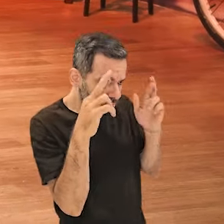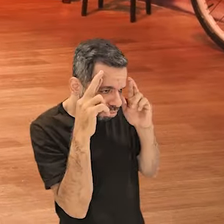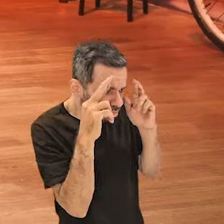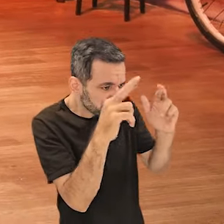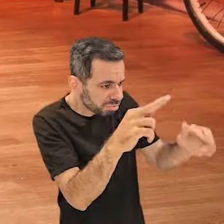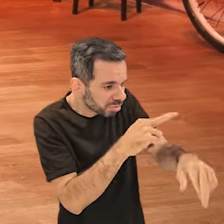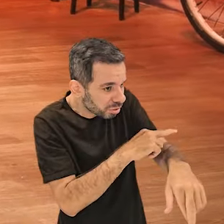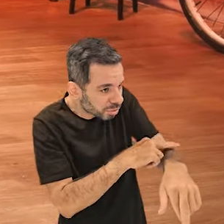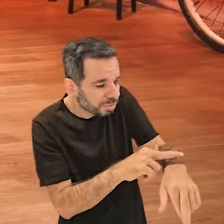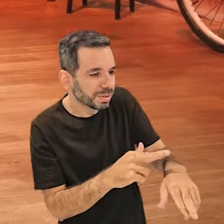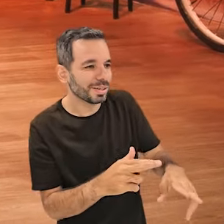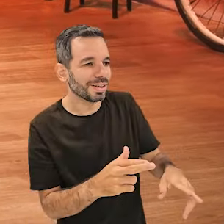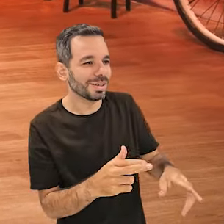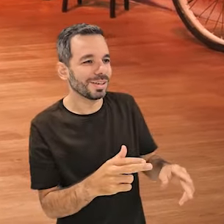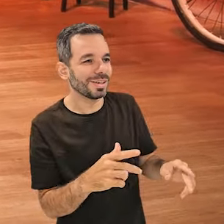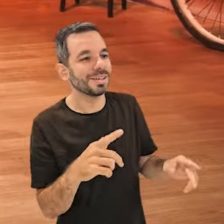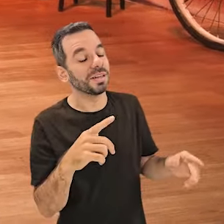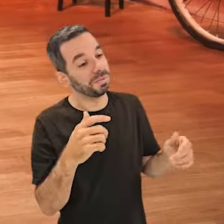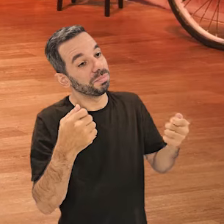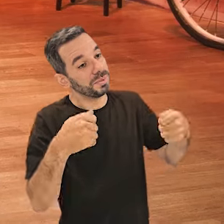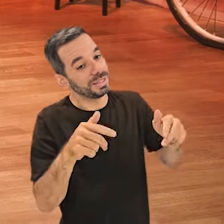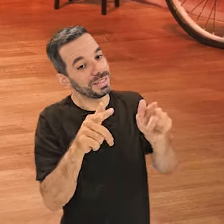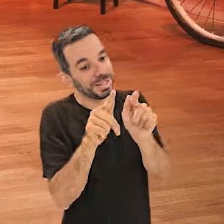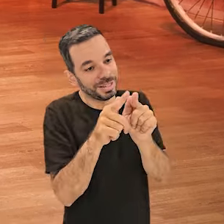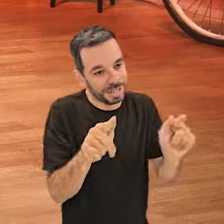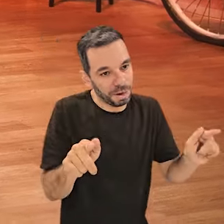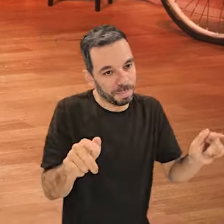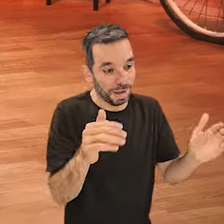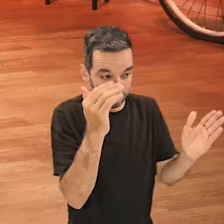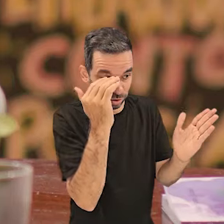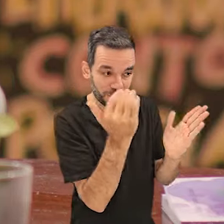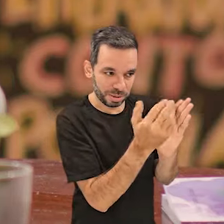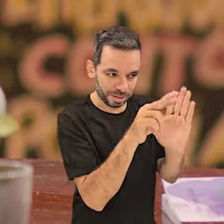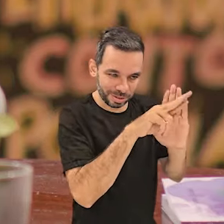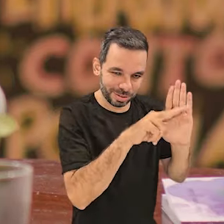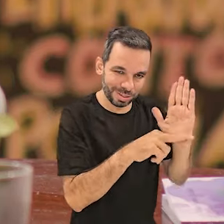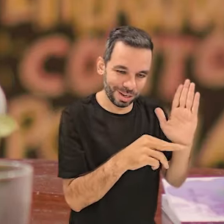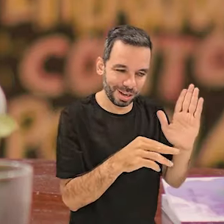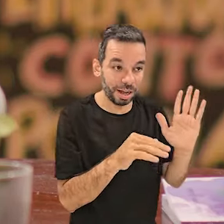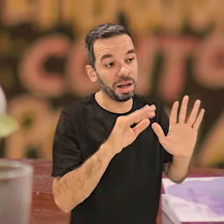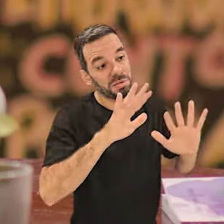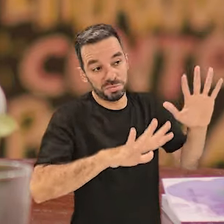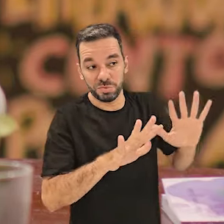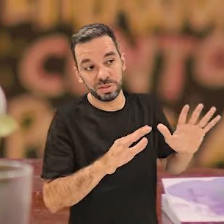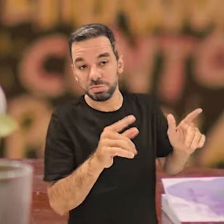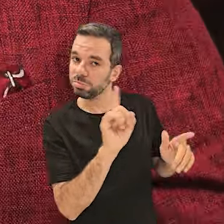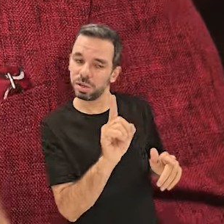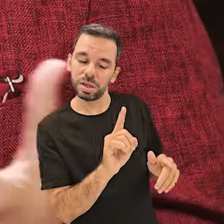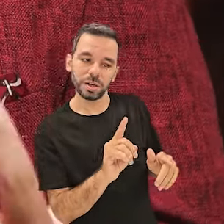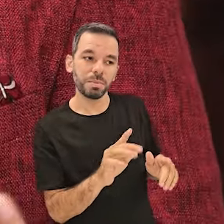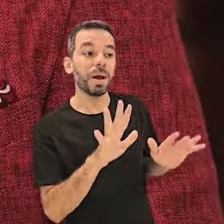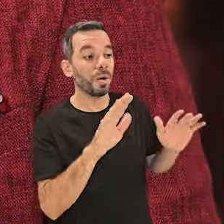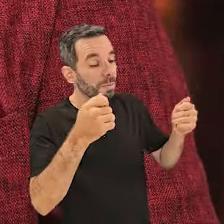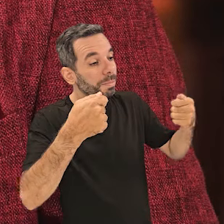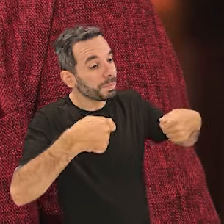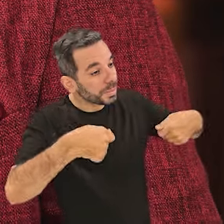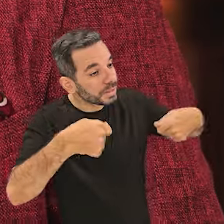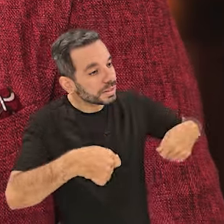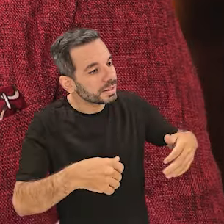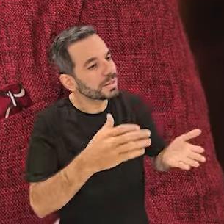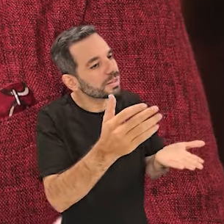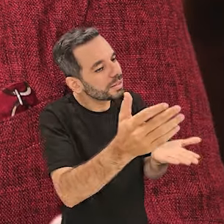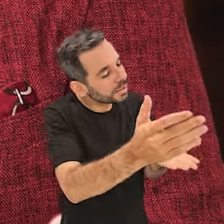e aí seguir as regras gramáticas, que na poesia até elas são questionáveis em alguns momentos, mas eu preciso, assim, acolher,